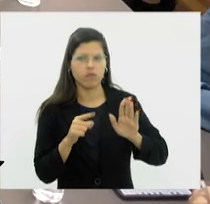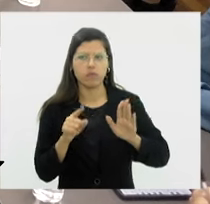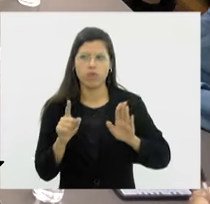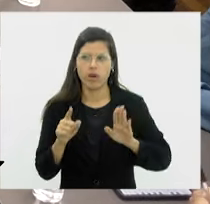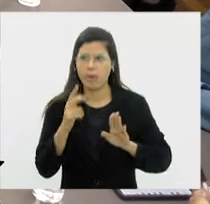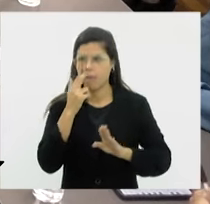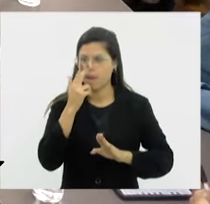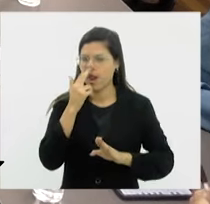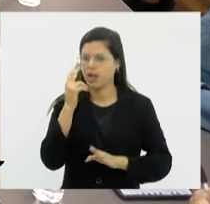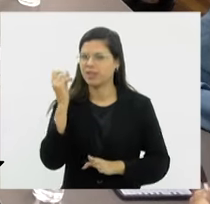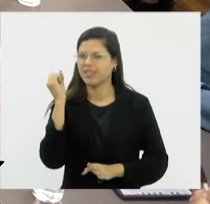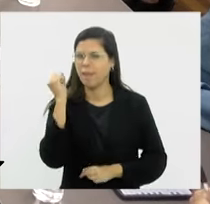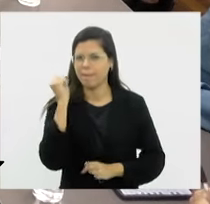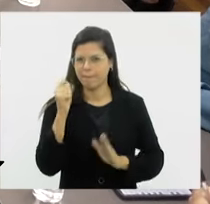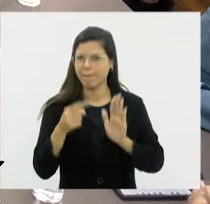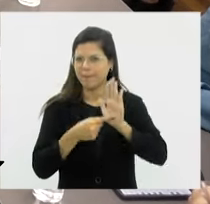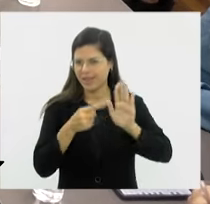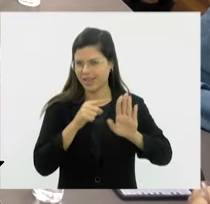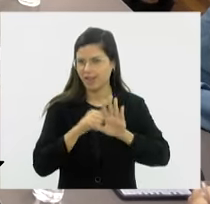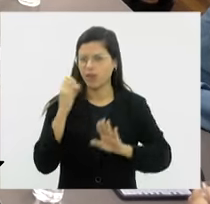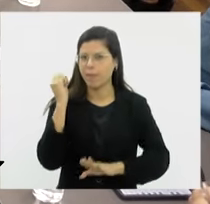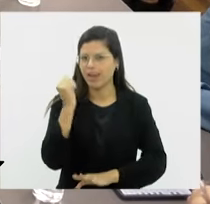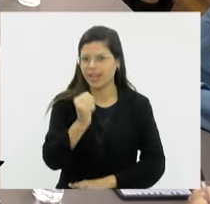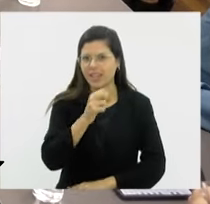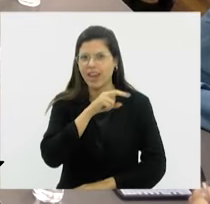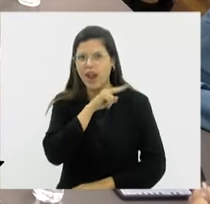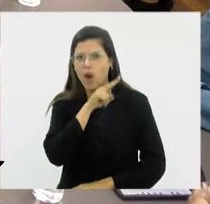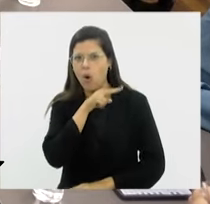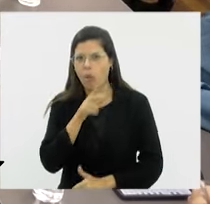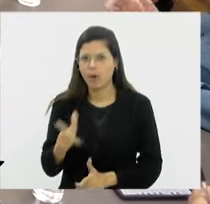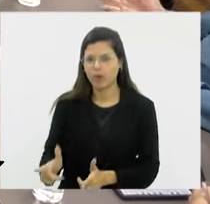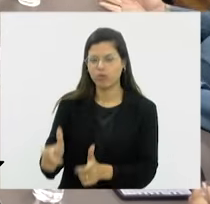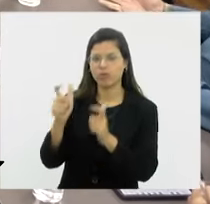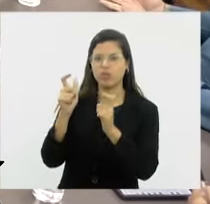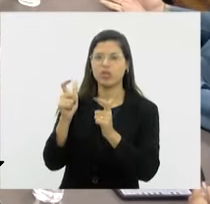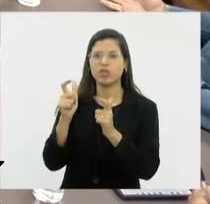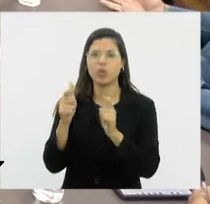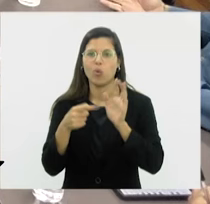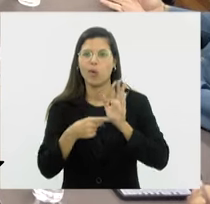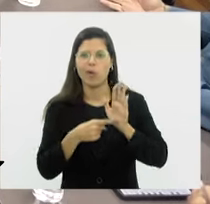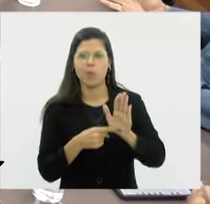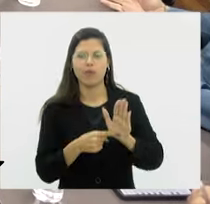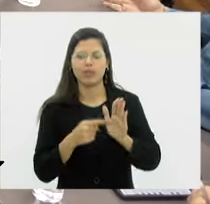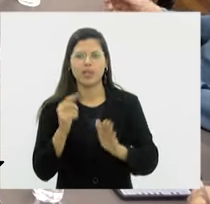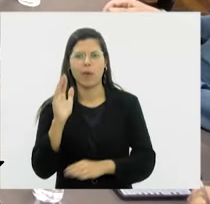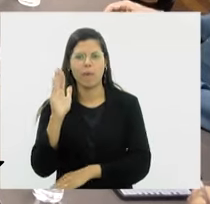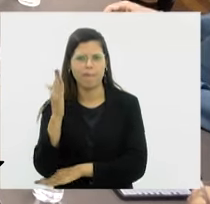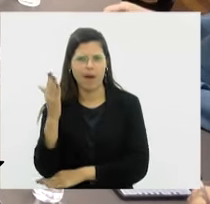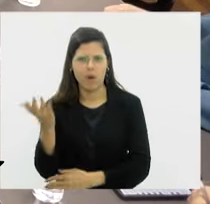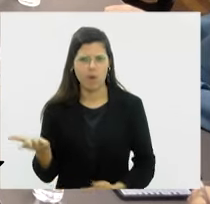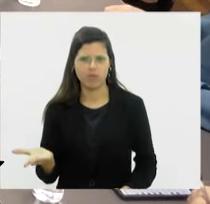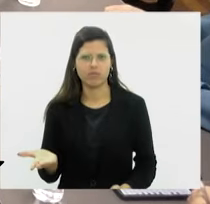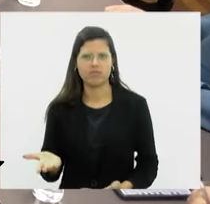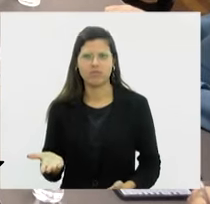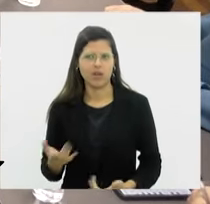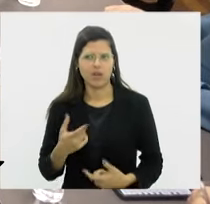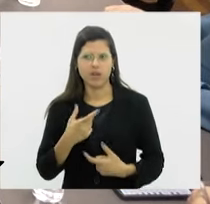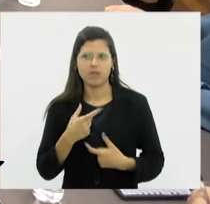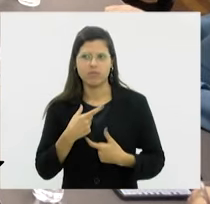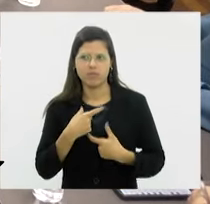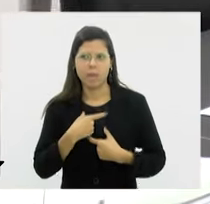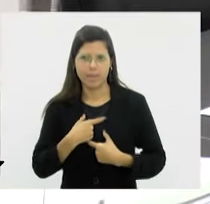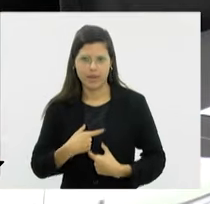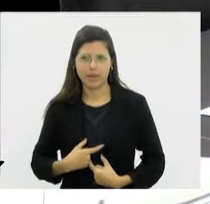matei a cobra com um tiro certeiro e mostrei o pau, porque trouxe a medalha, inclusive, que